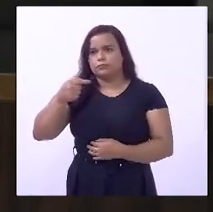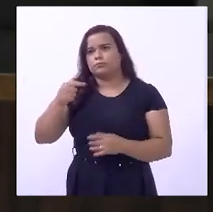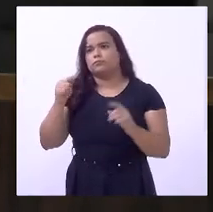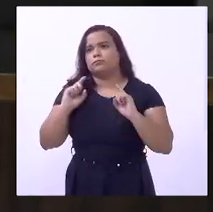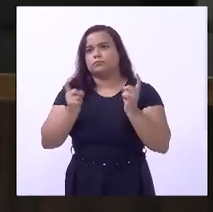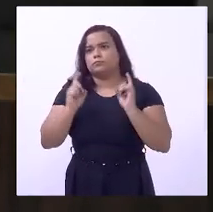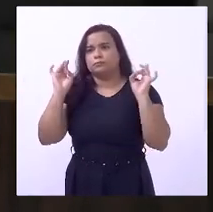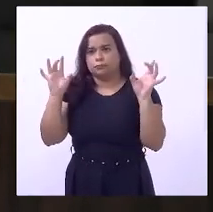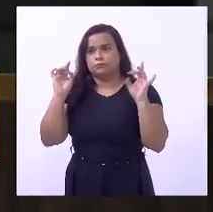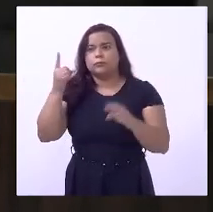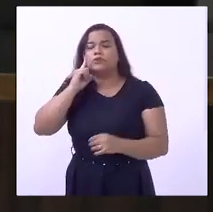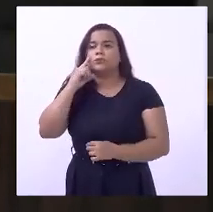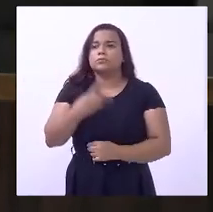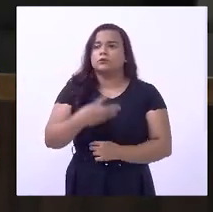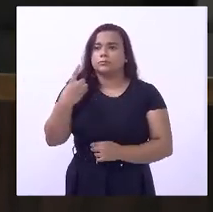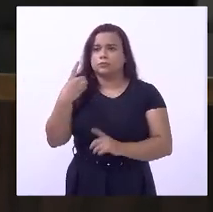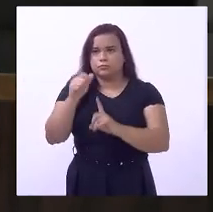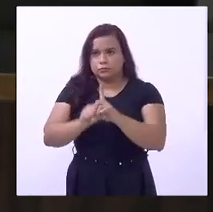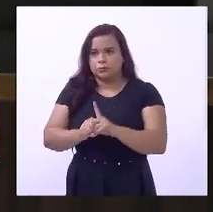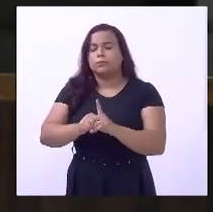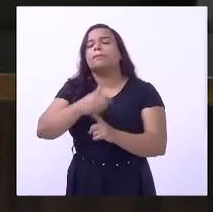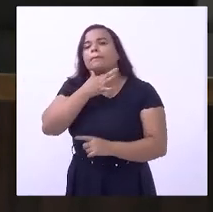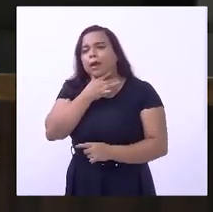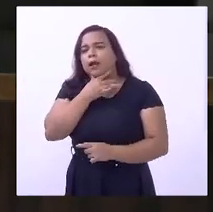dia 31 de março de 22.